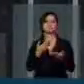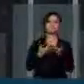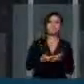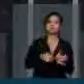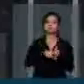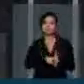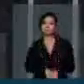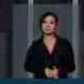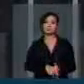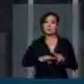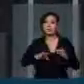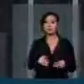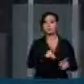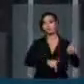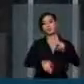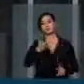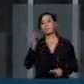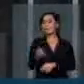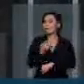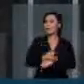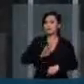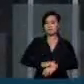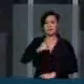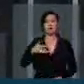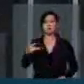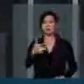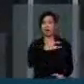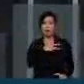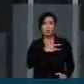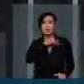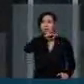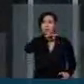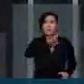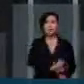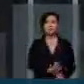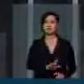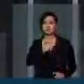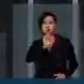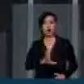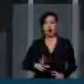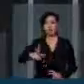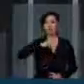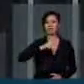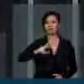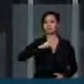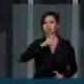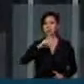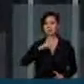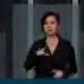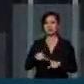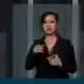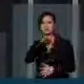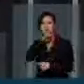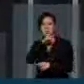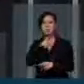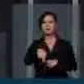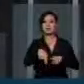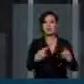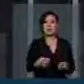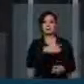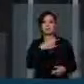O povo não aguenta mais esse sistema de saúde que drena para os hospitais privados e não investe em saúde